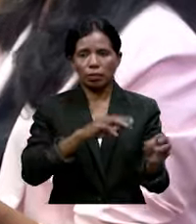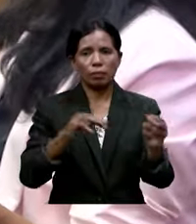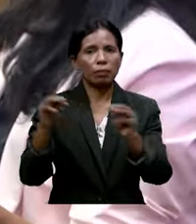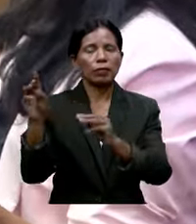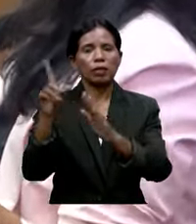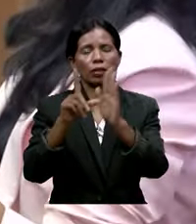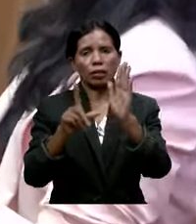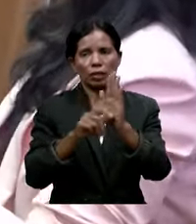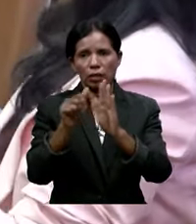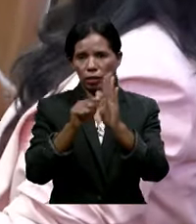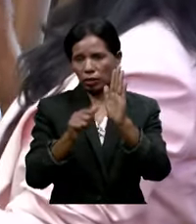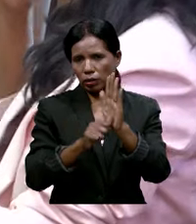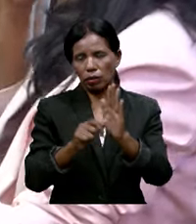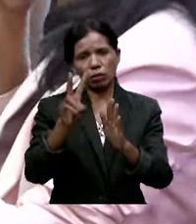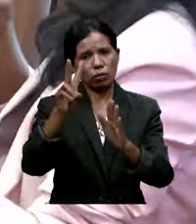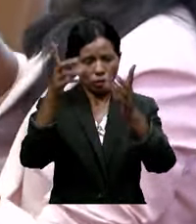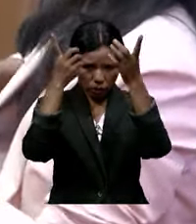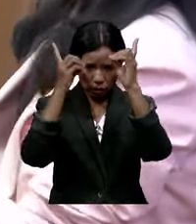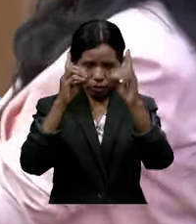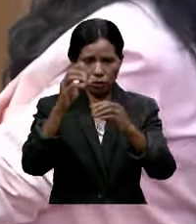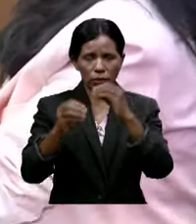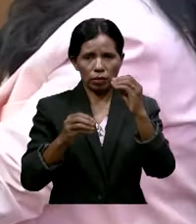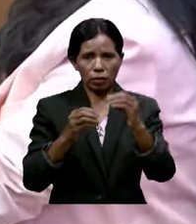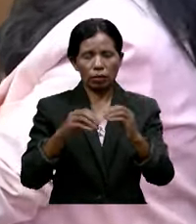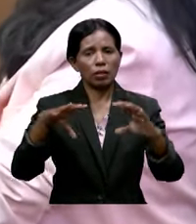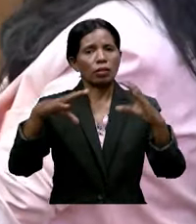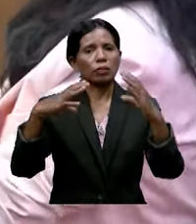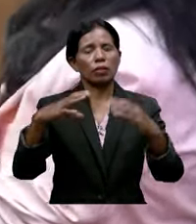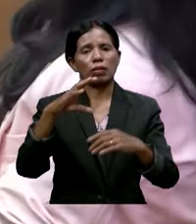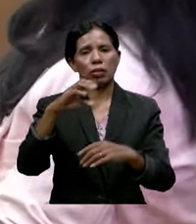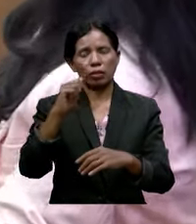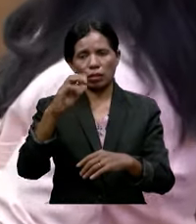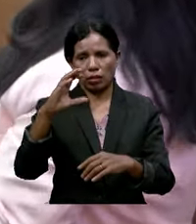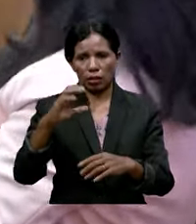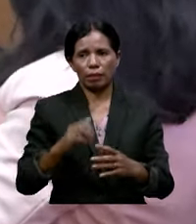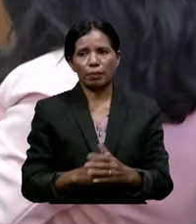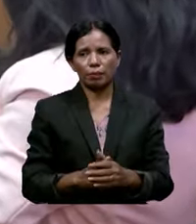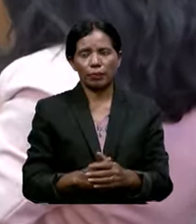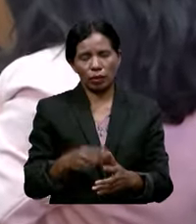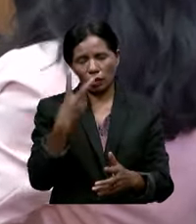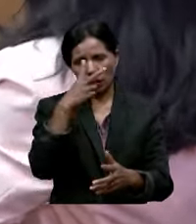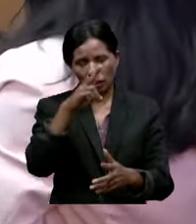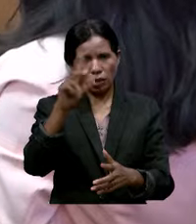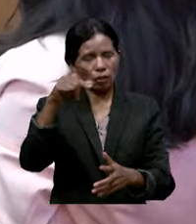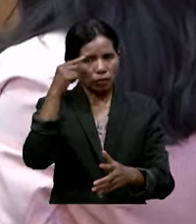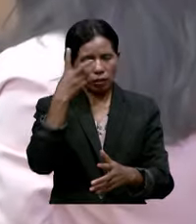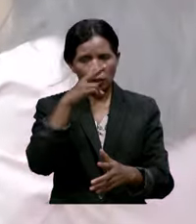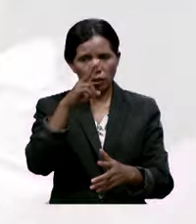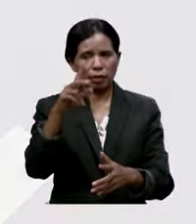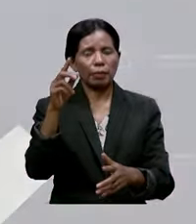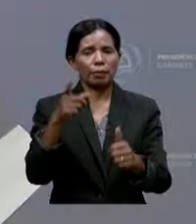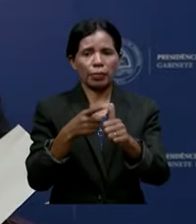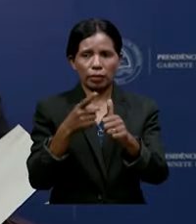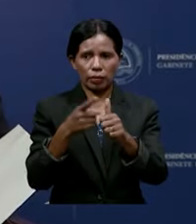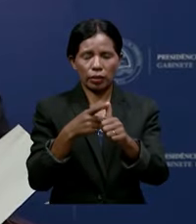ba artigo rua ne be defini com a ba quórum no mandato comissário CAC. Perspectiva governo yang kon hari acompanha primeiro